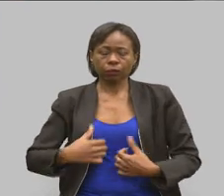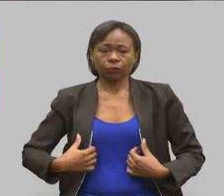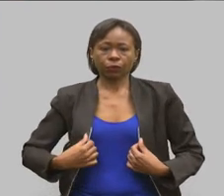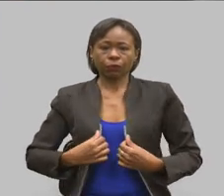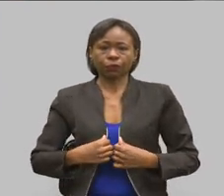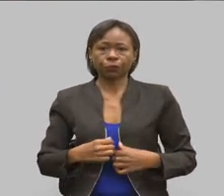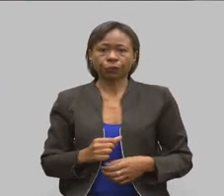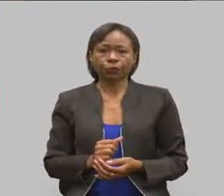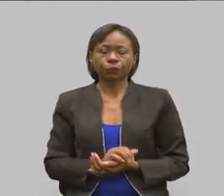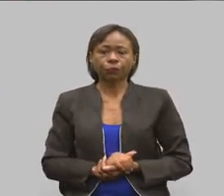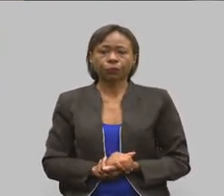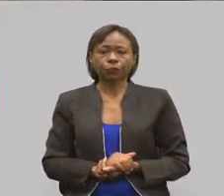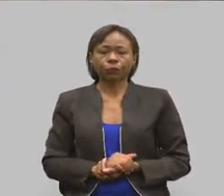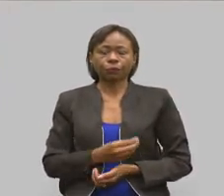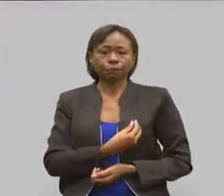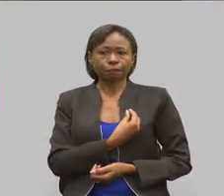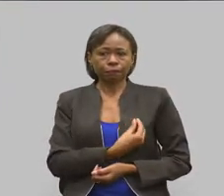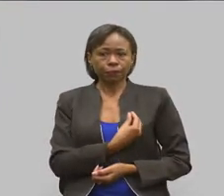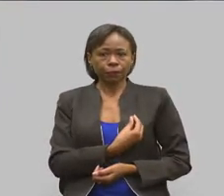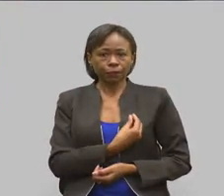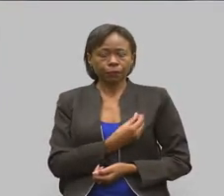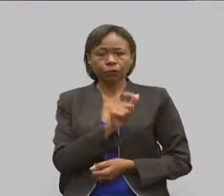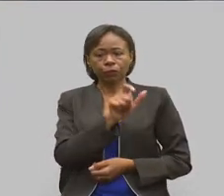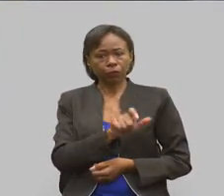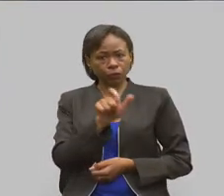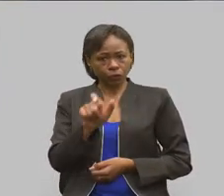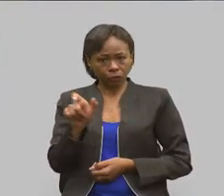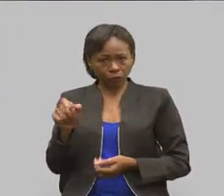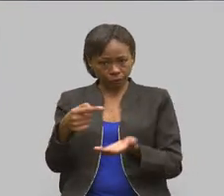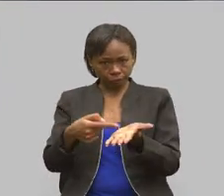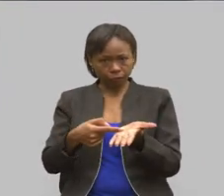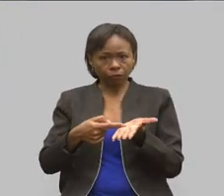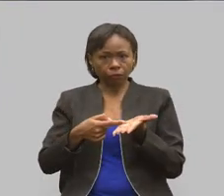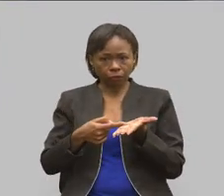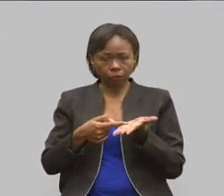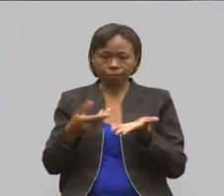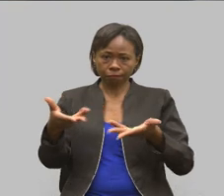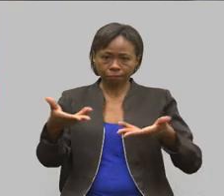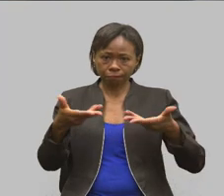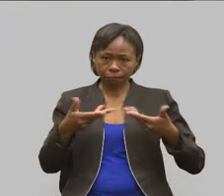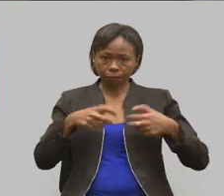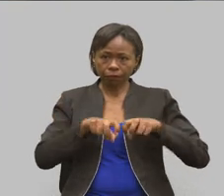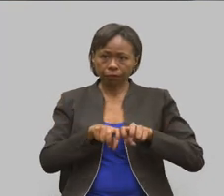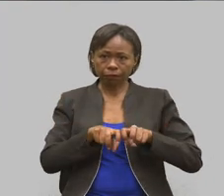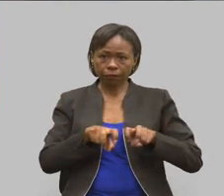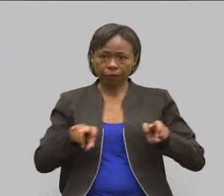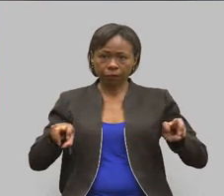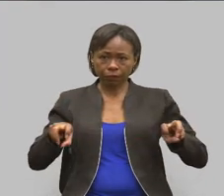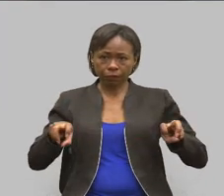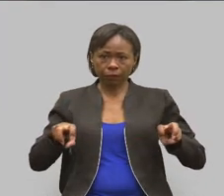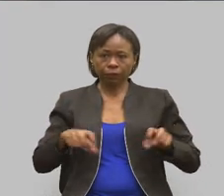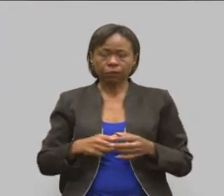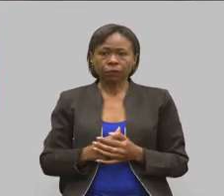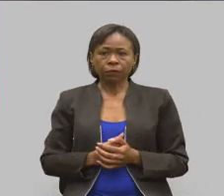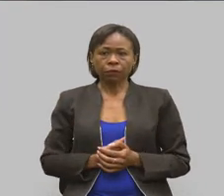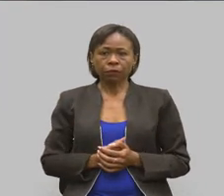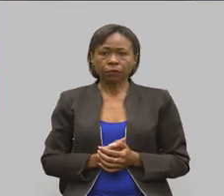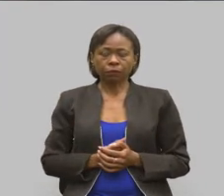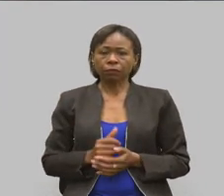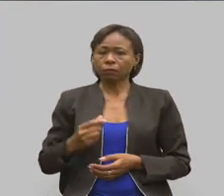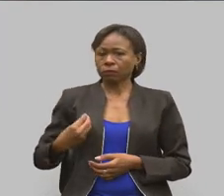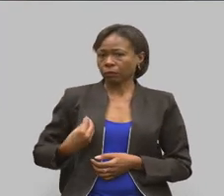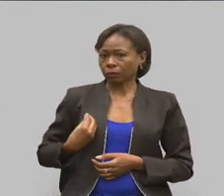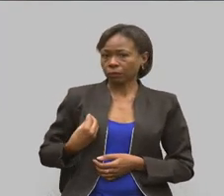estão presentes os seguintes convidados que convido para tomarem assento à mesa já temos aqui ao nosso lado a